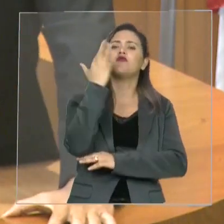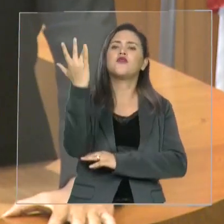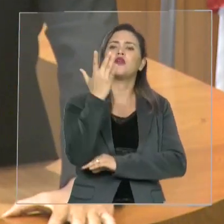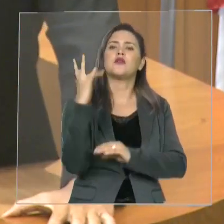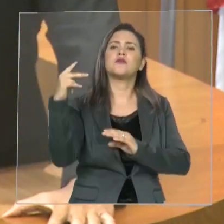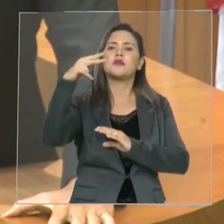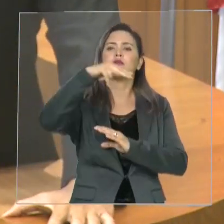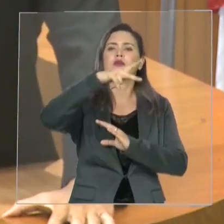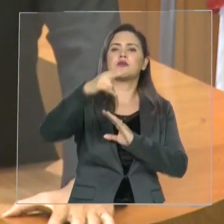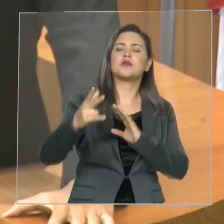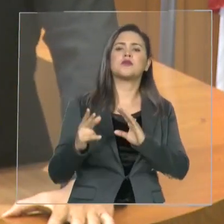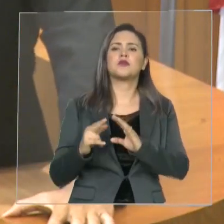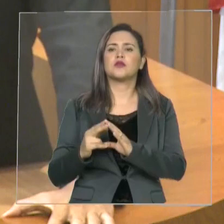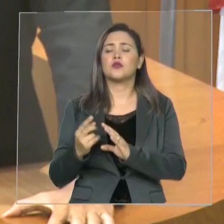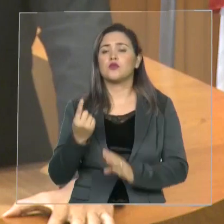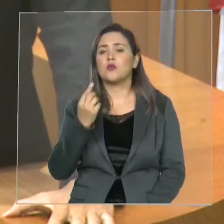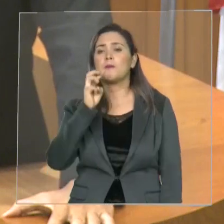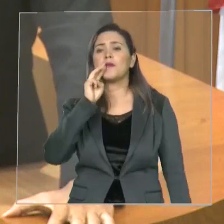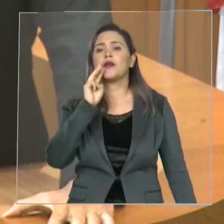quase R$1 milhão.